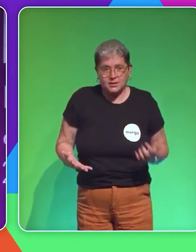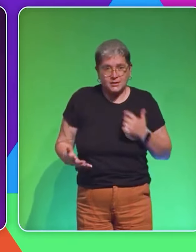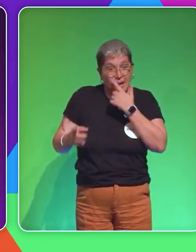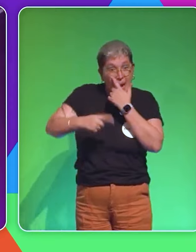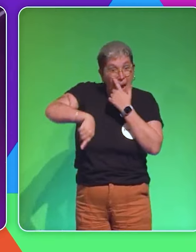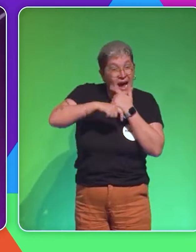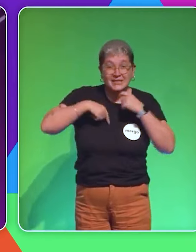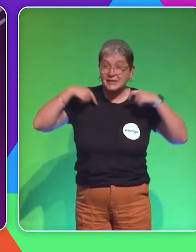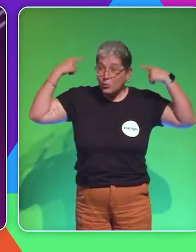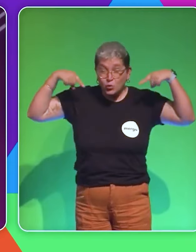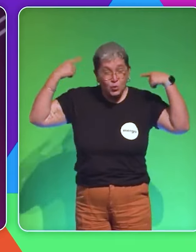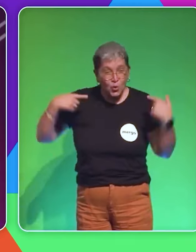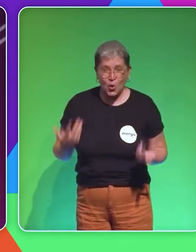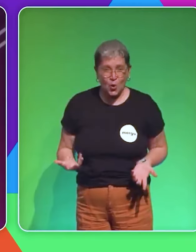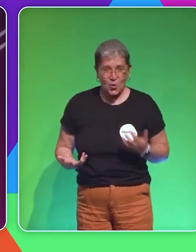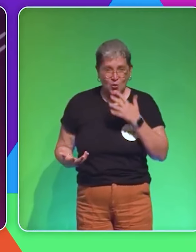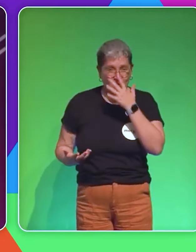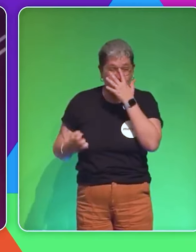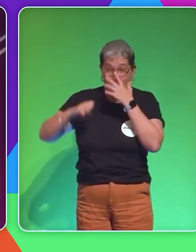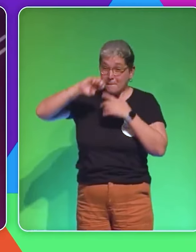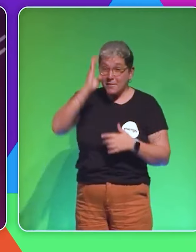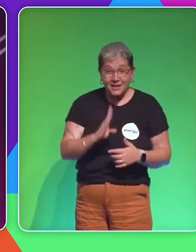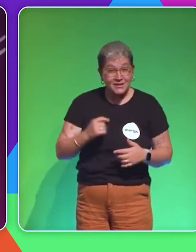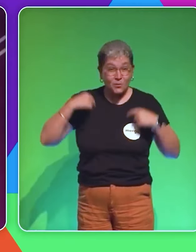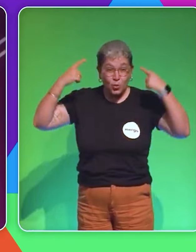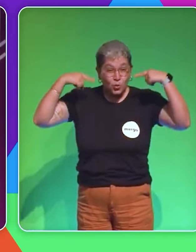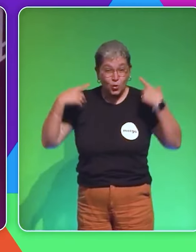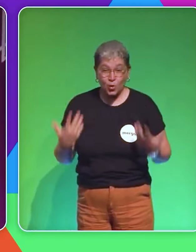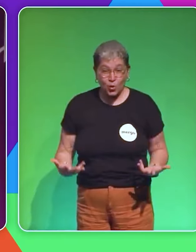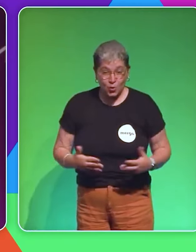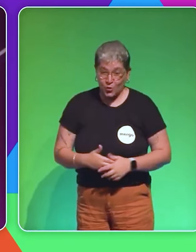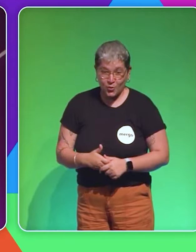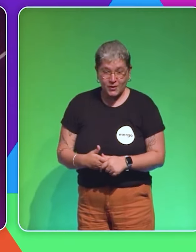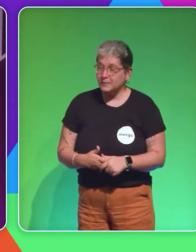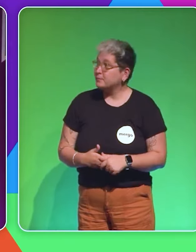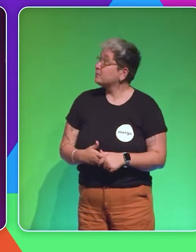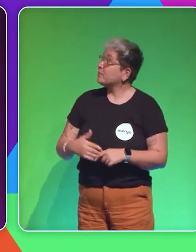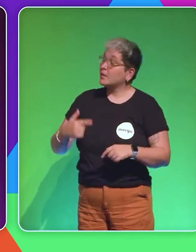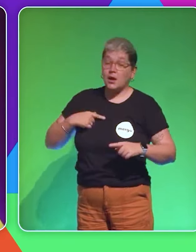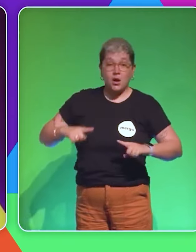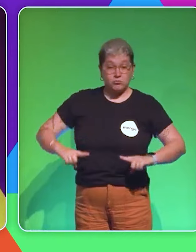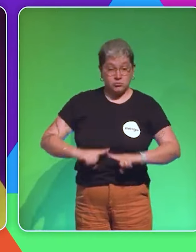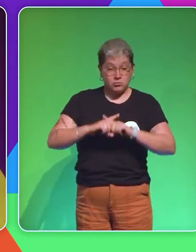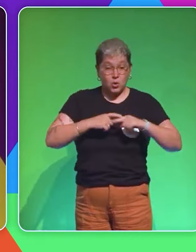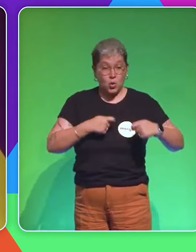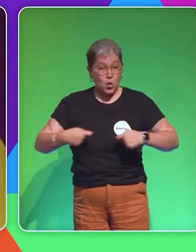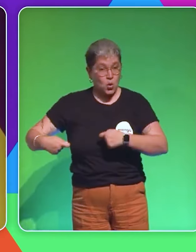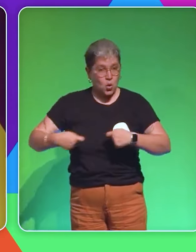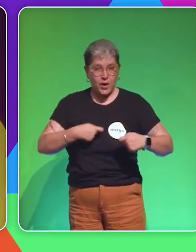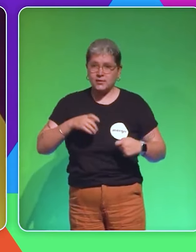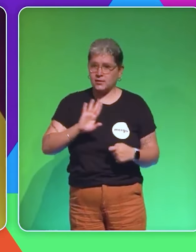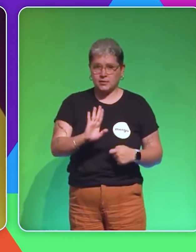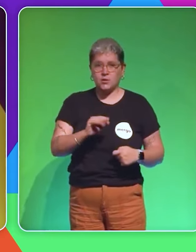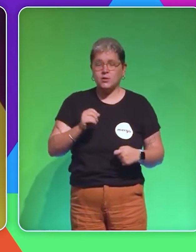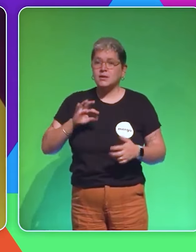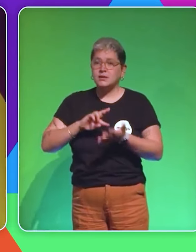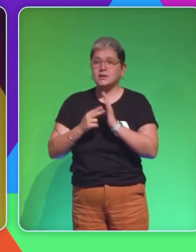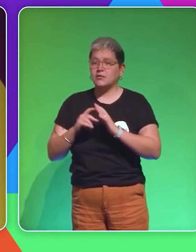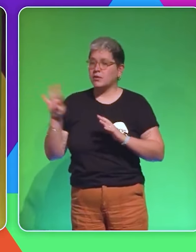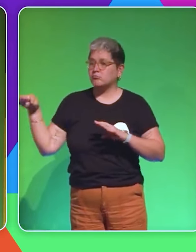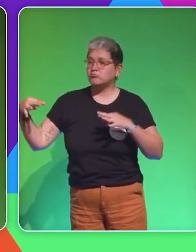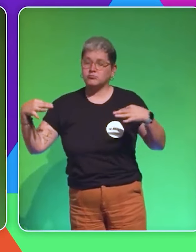louco a gente é muito louco muito louco não existe concorrência existe audiência compartilhada vocês estão aqui no evento da